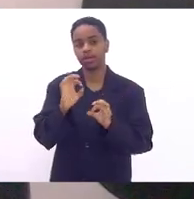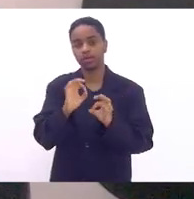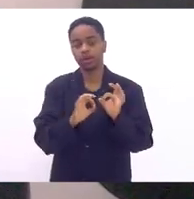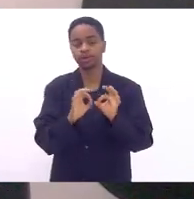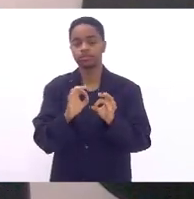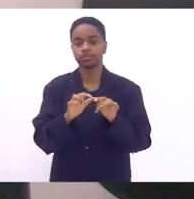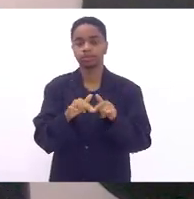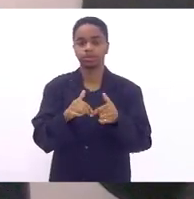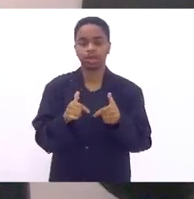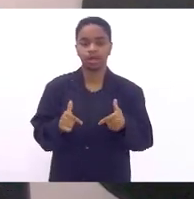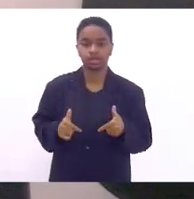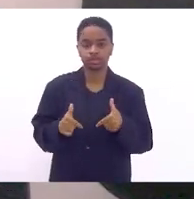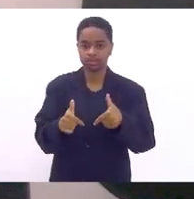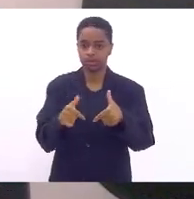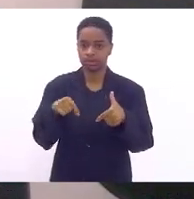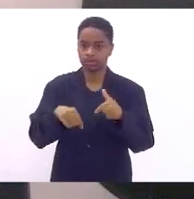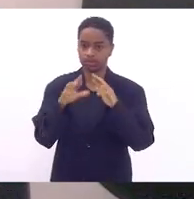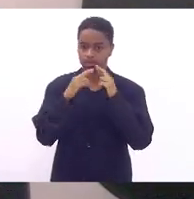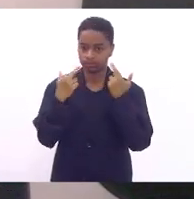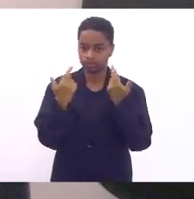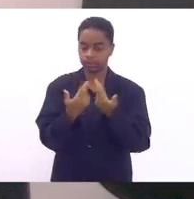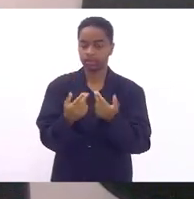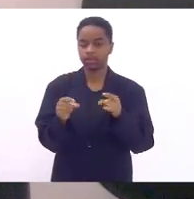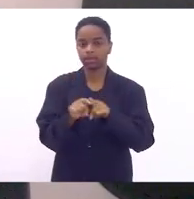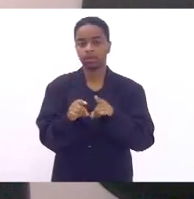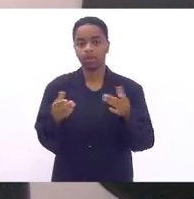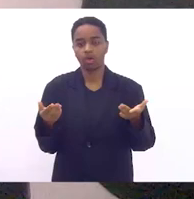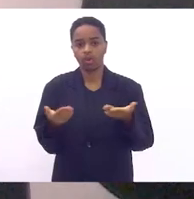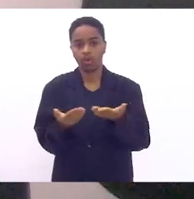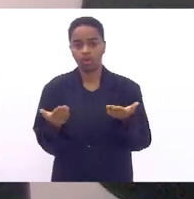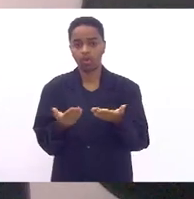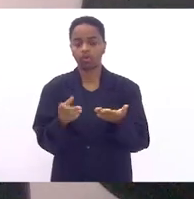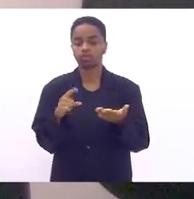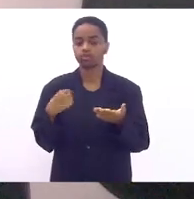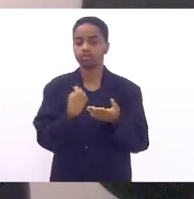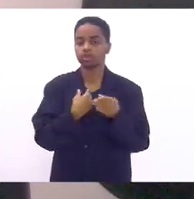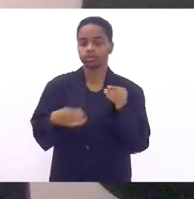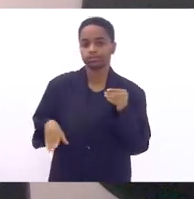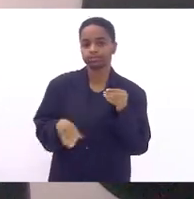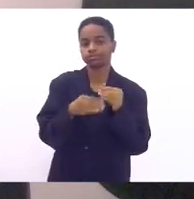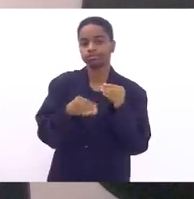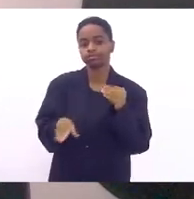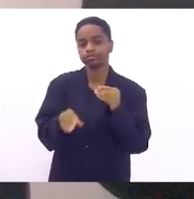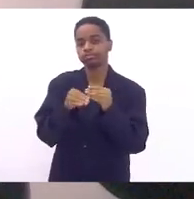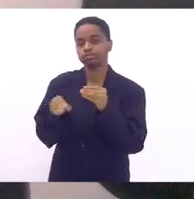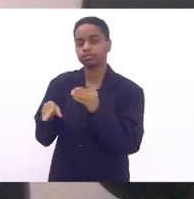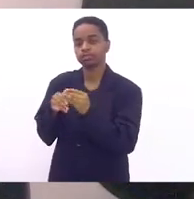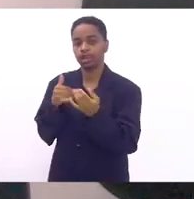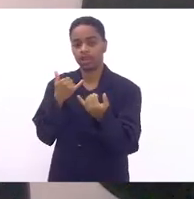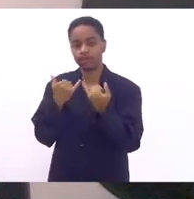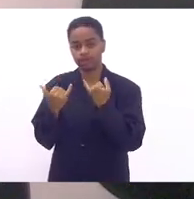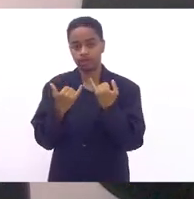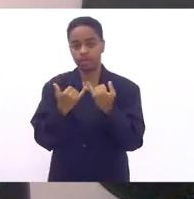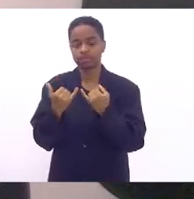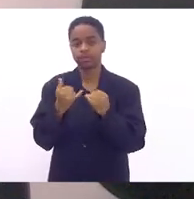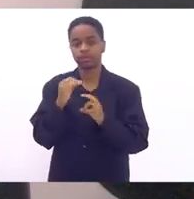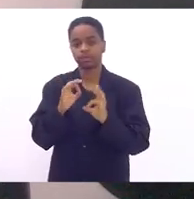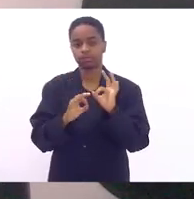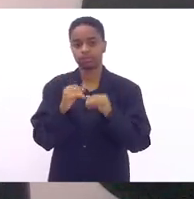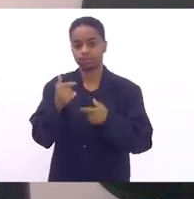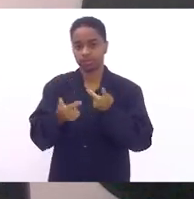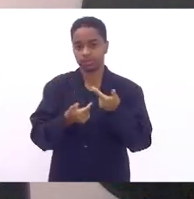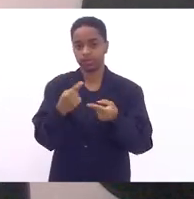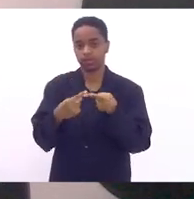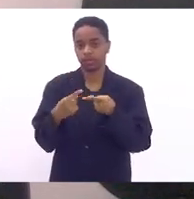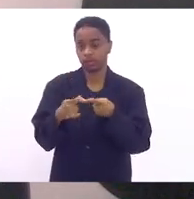ações e hoje né Nós acrescentamos mais dados a esse plano de trabalho né Para que nas próximas